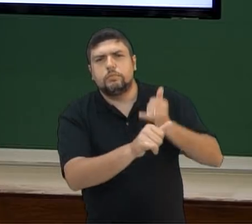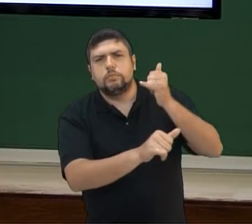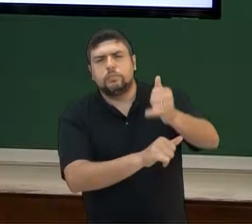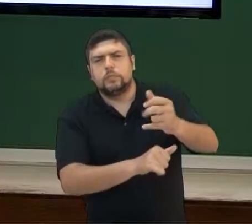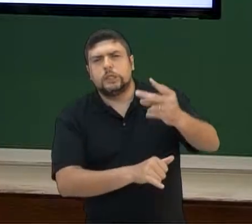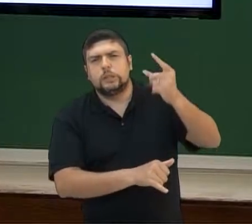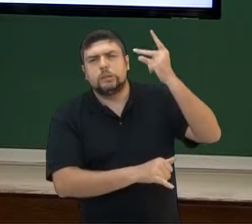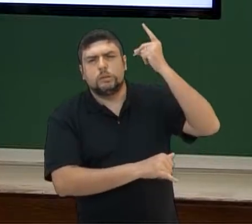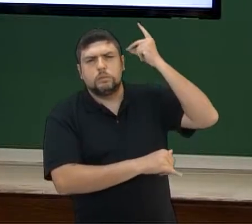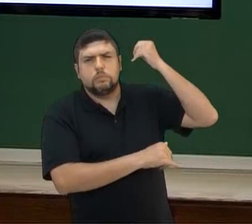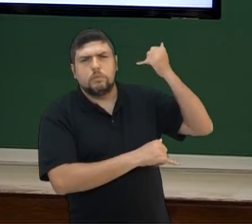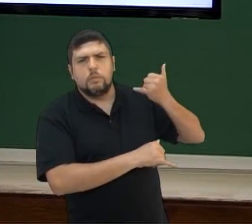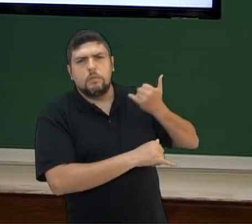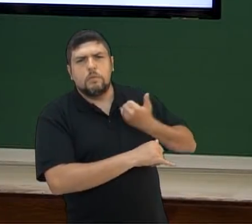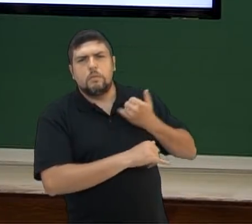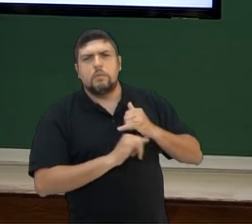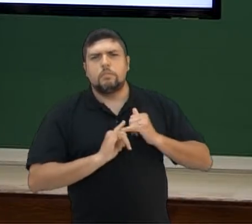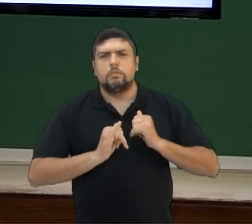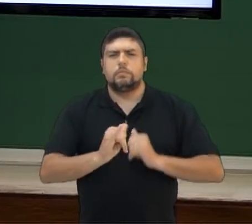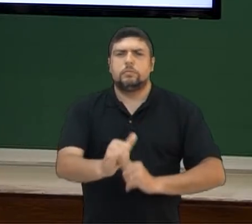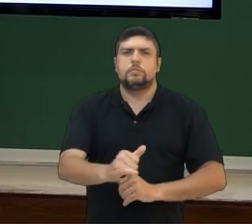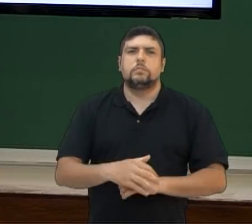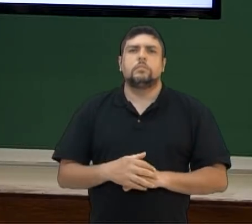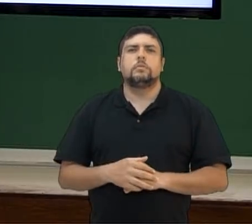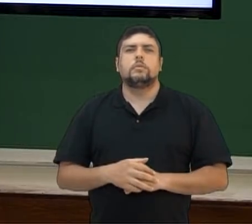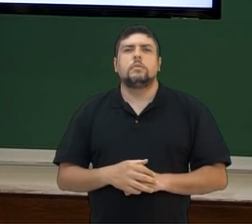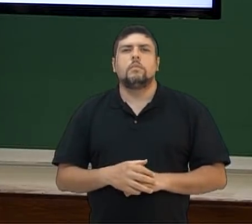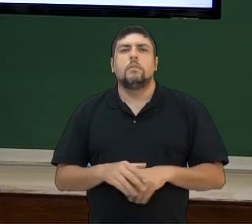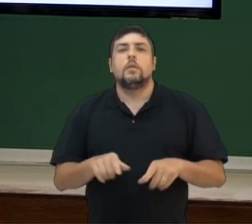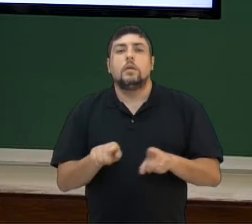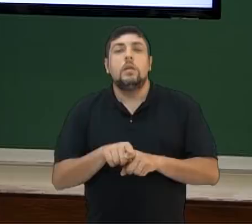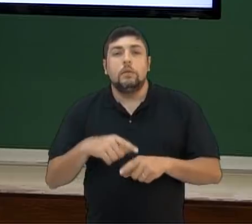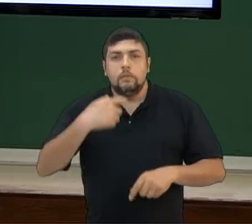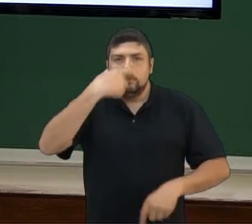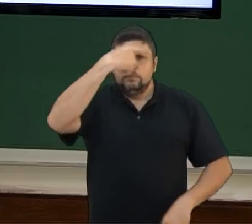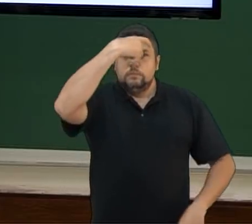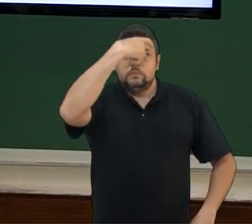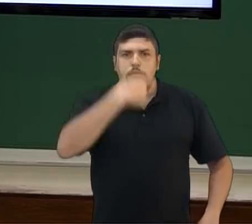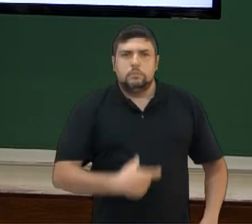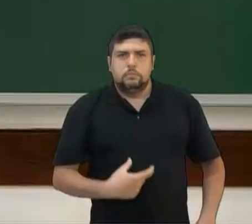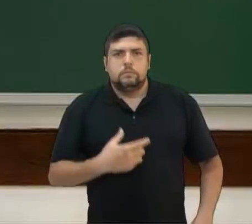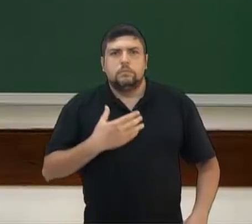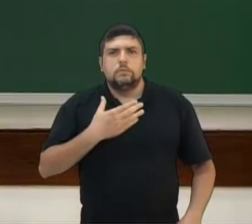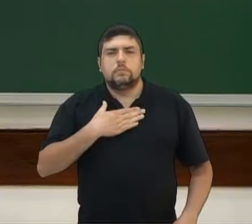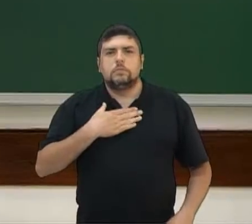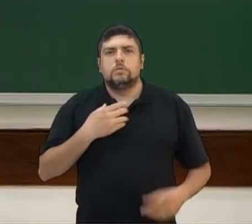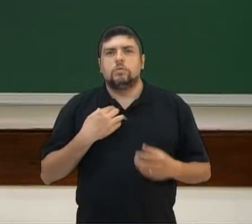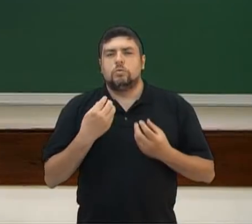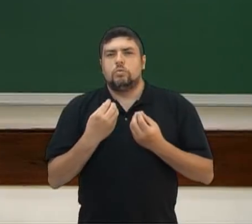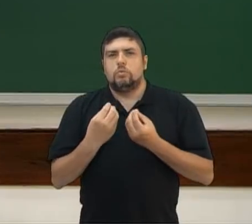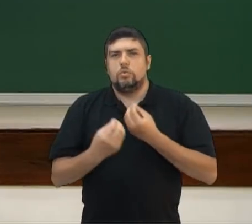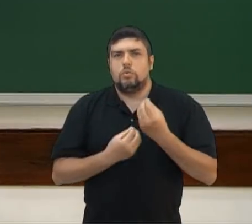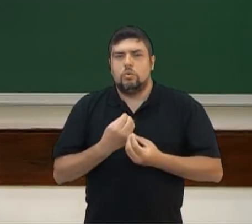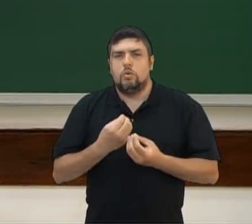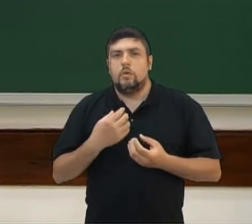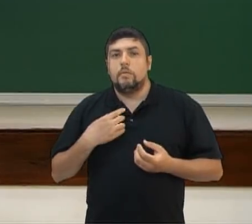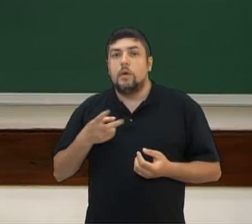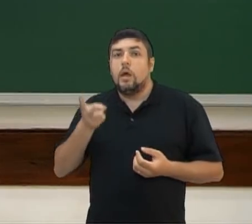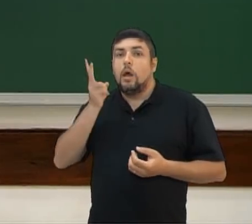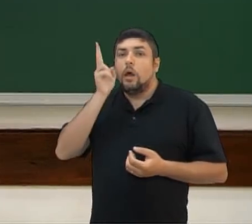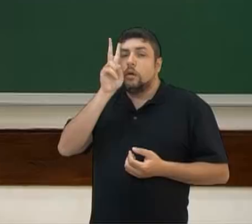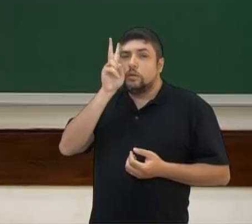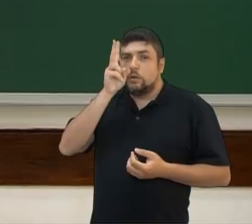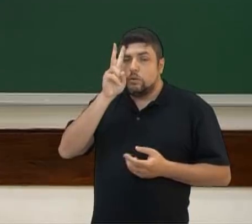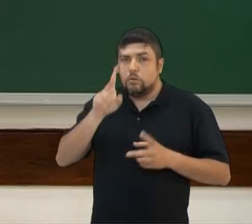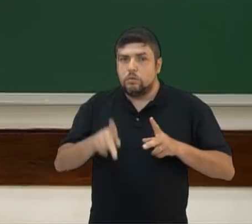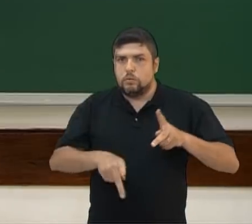que antecederam. Também conta a história do indivíduo. Então, quer dizer, ela conta, num primeiro momento, a história do povo,